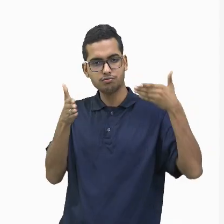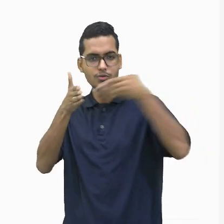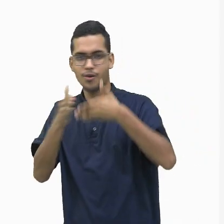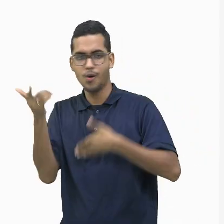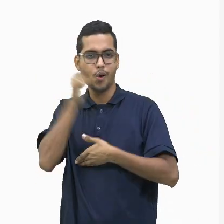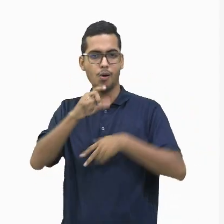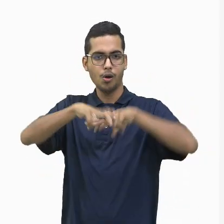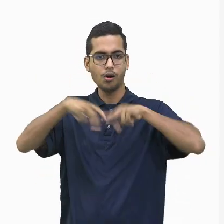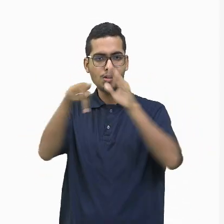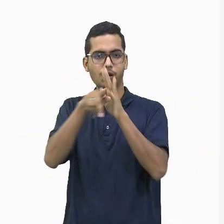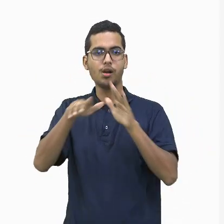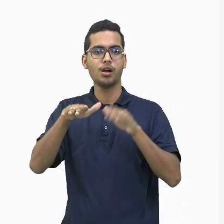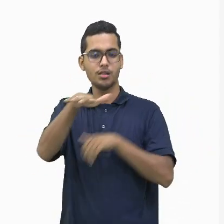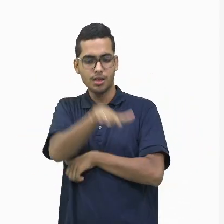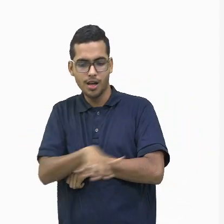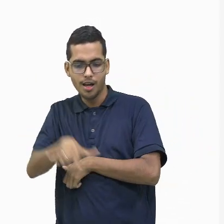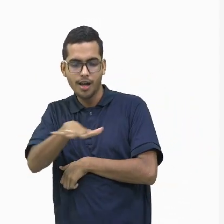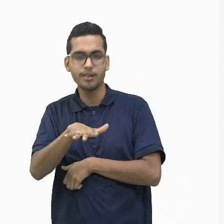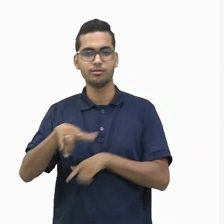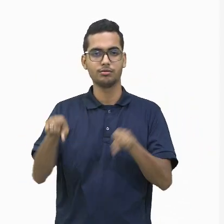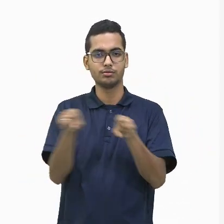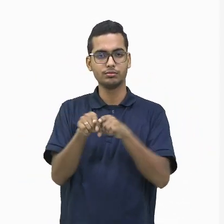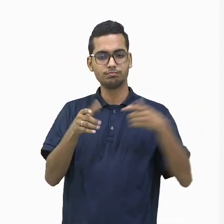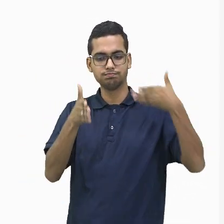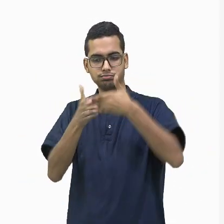pela ausência justamente dessa